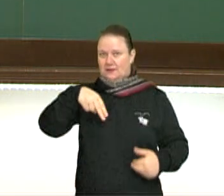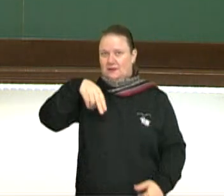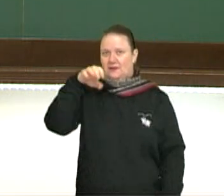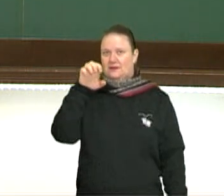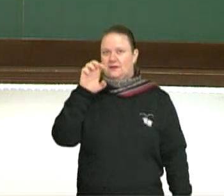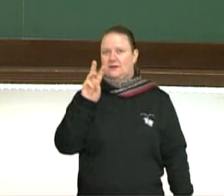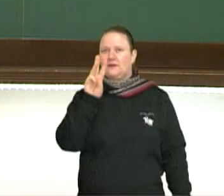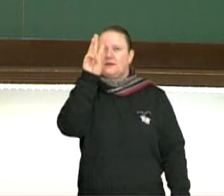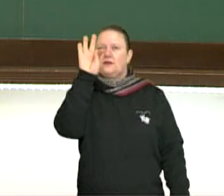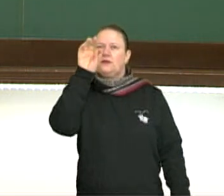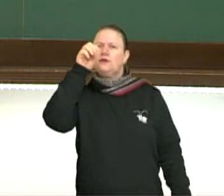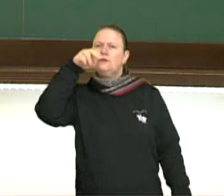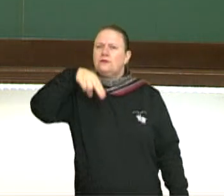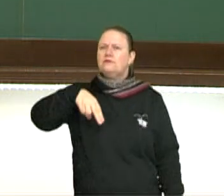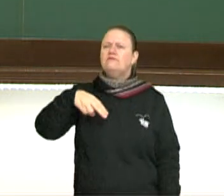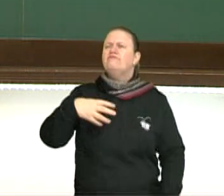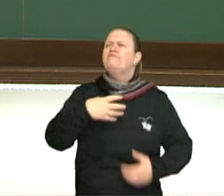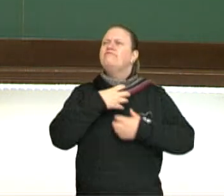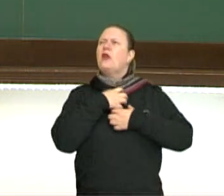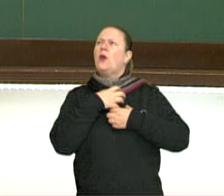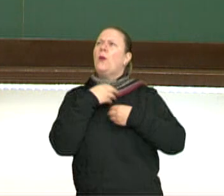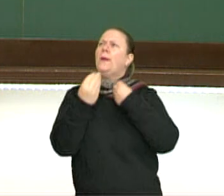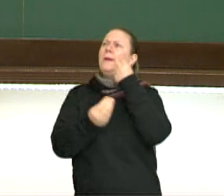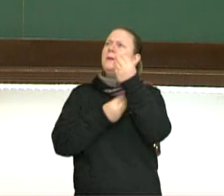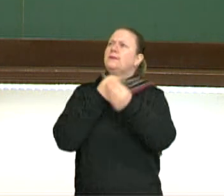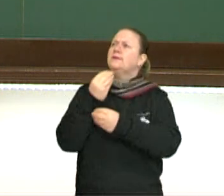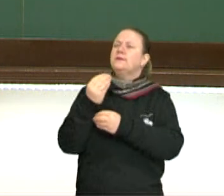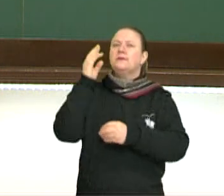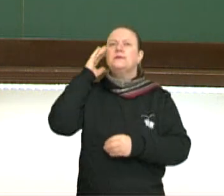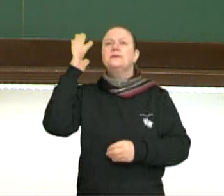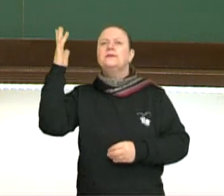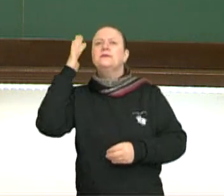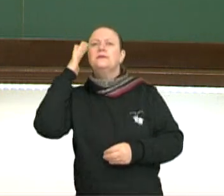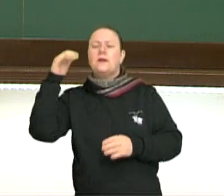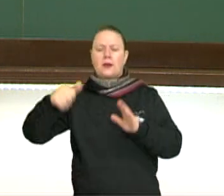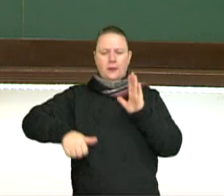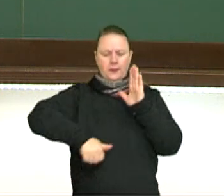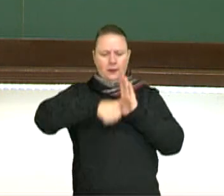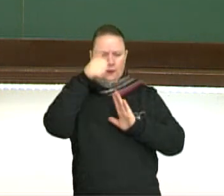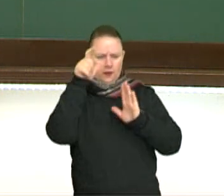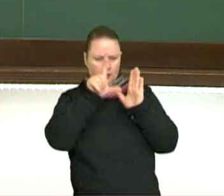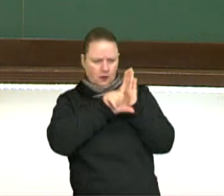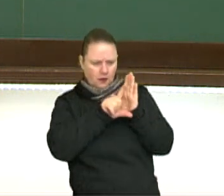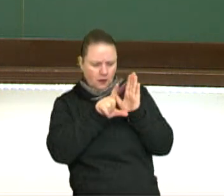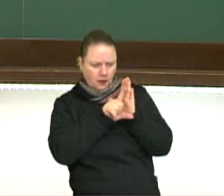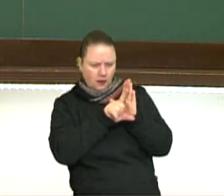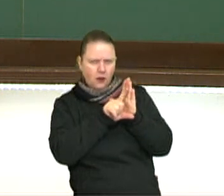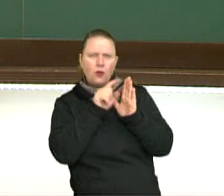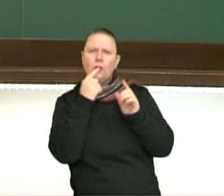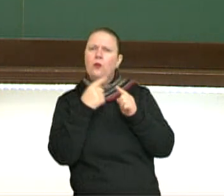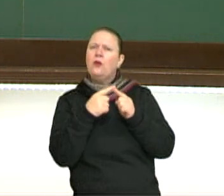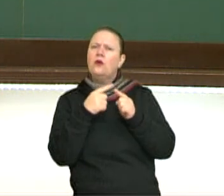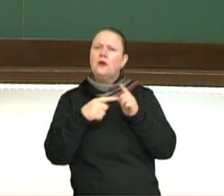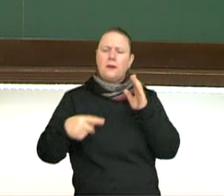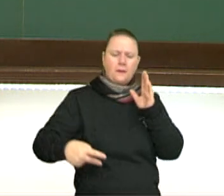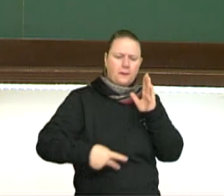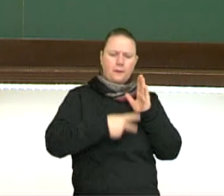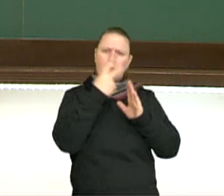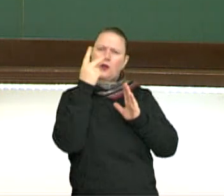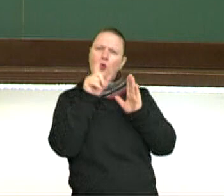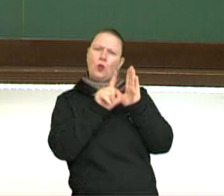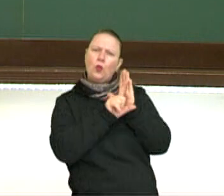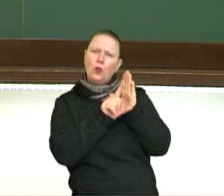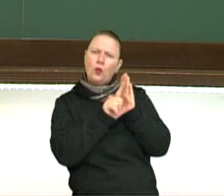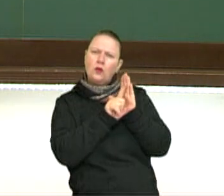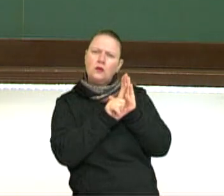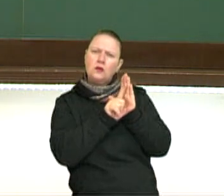que o Newton deve ter imaginado, né, a sua produção. Por que a primeira é a primeira, a segunda é a segunda e a terceira é a terceira. Para